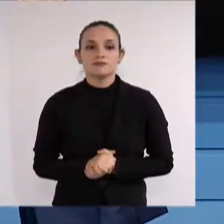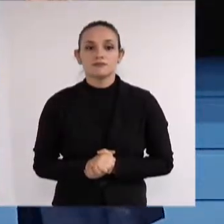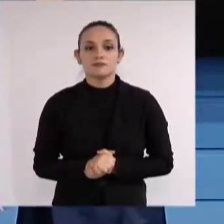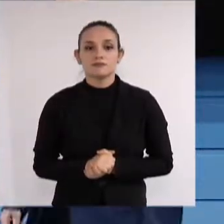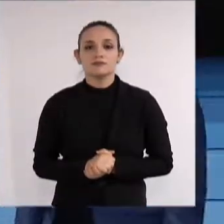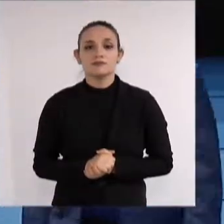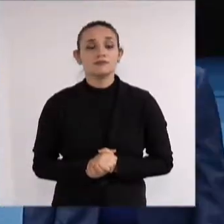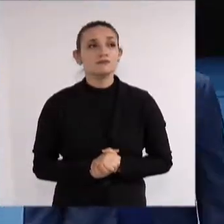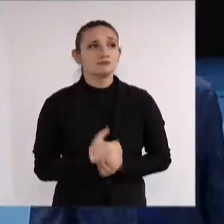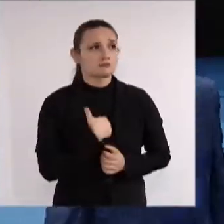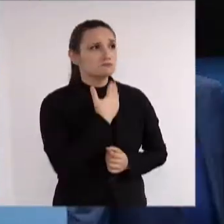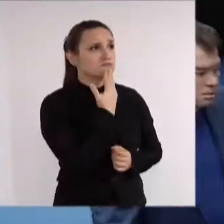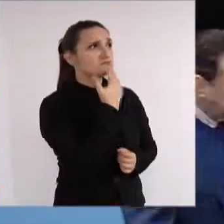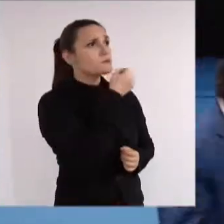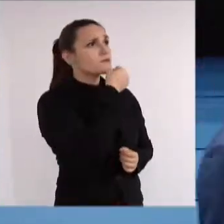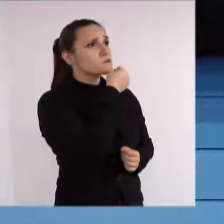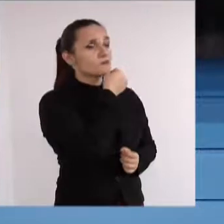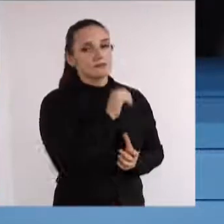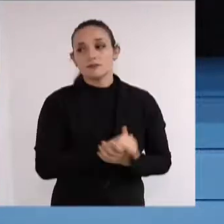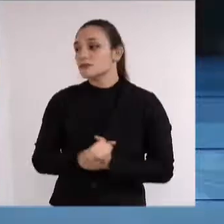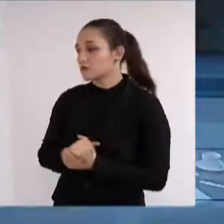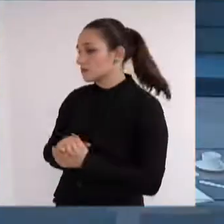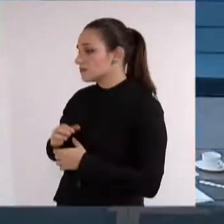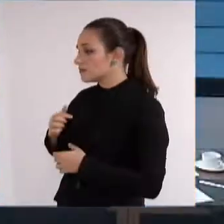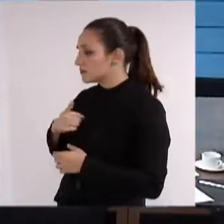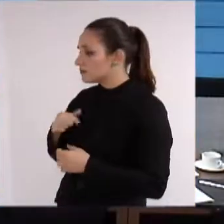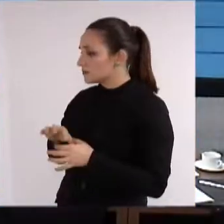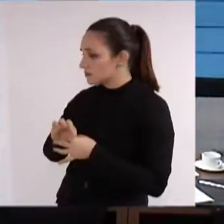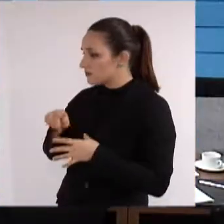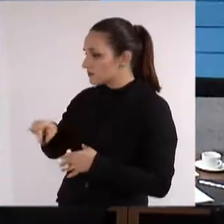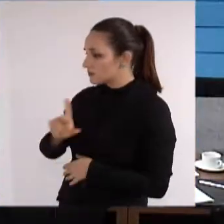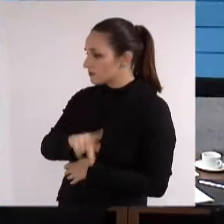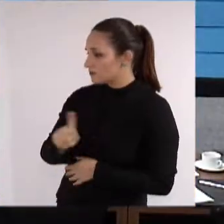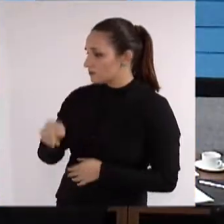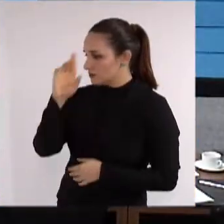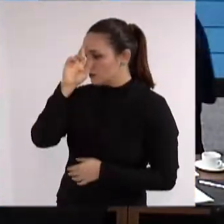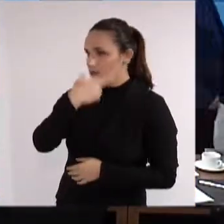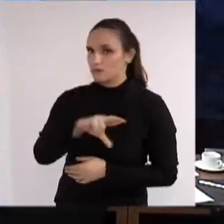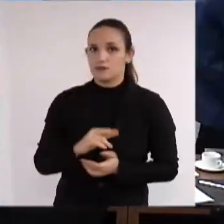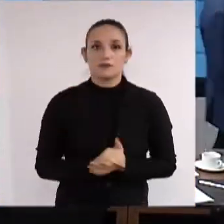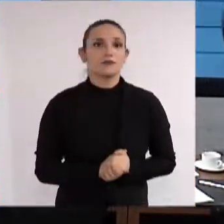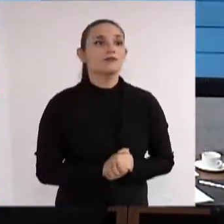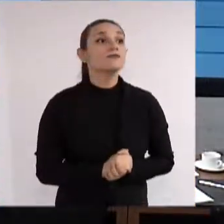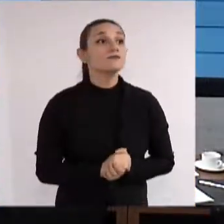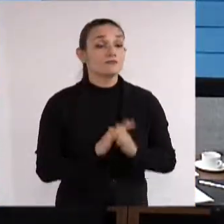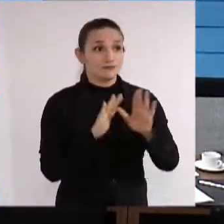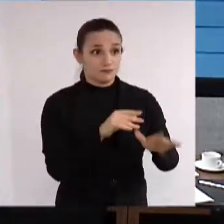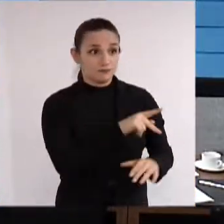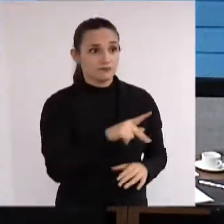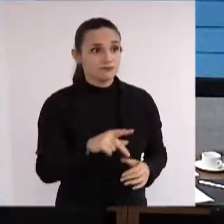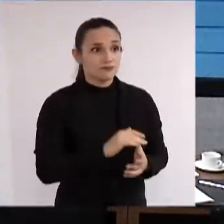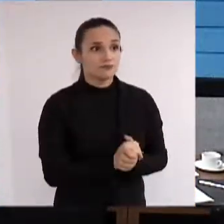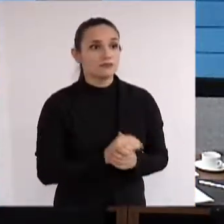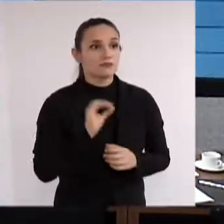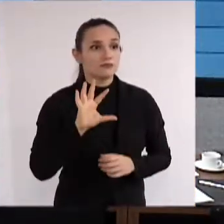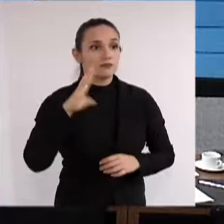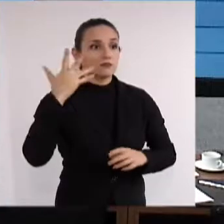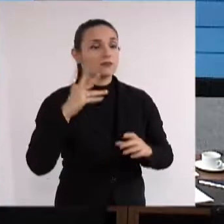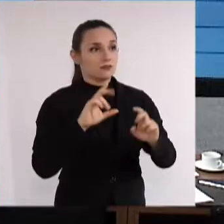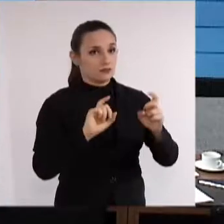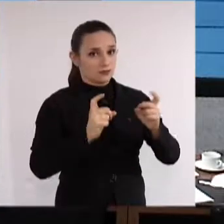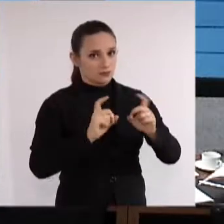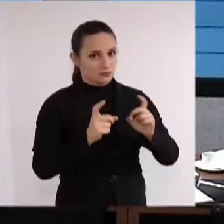Pela ordem, senhor presidente. Com a palavra, pela ordem, deputado professor Rinaldo. Senhor presidente, devido à reunião que nós tivemos